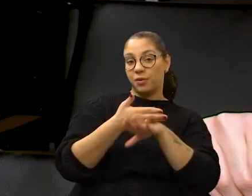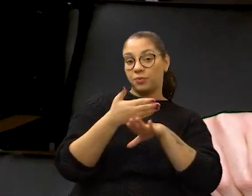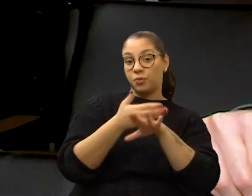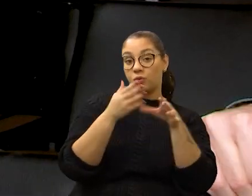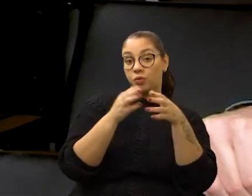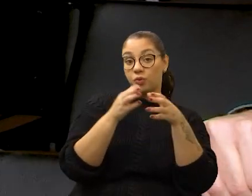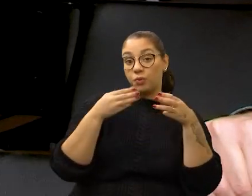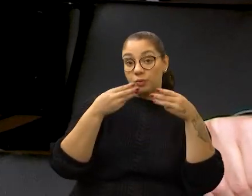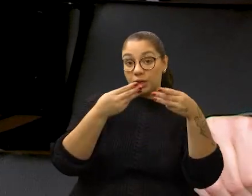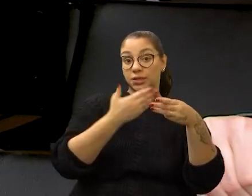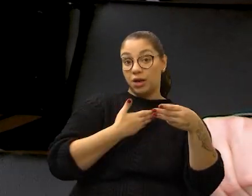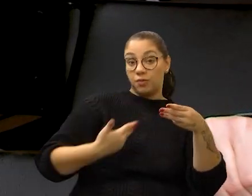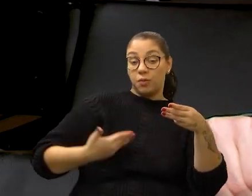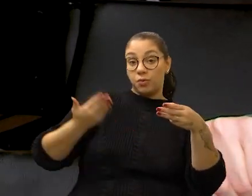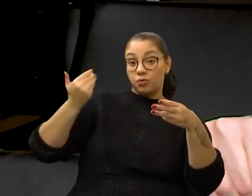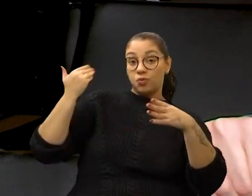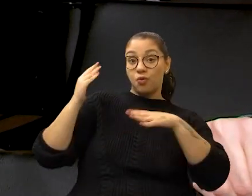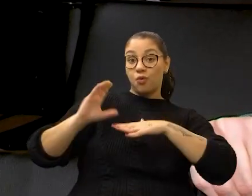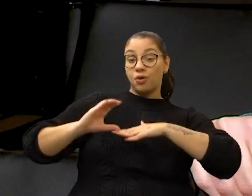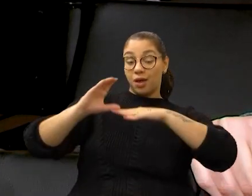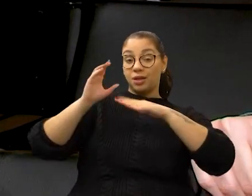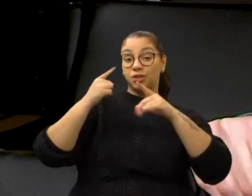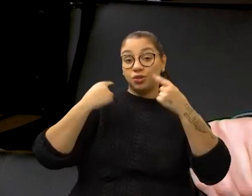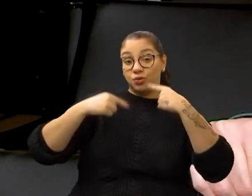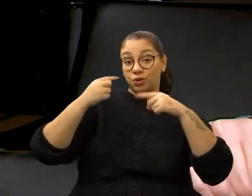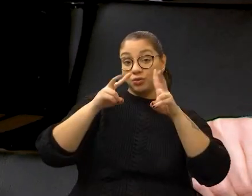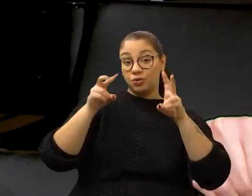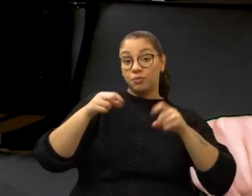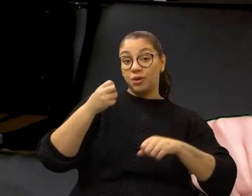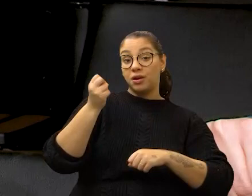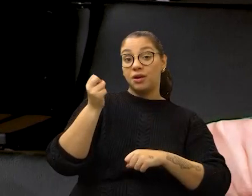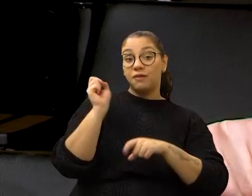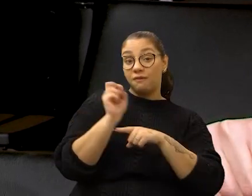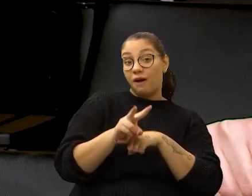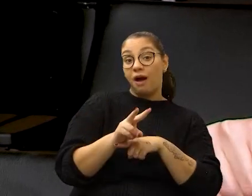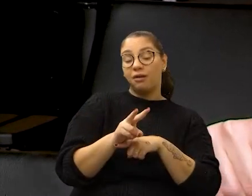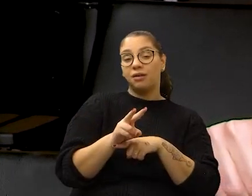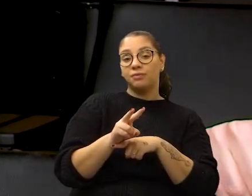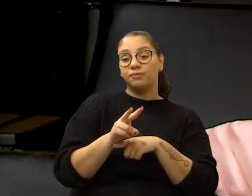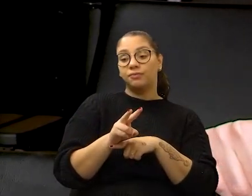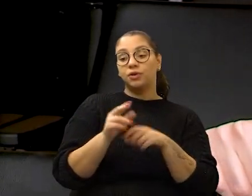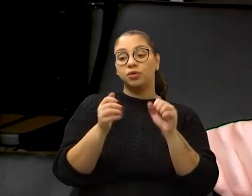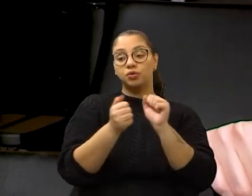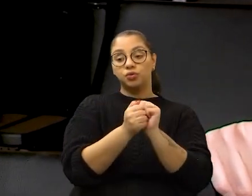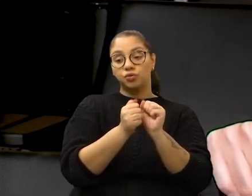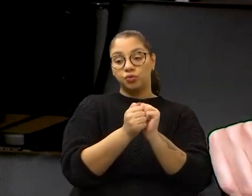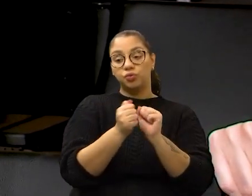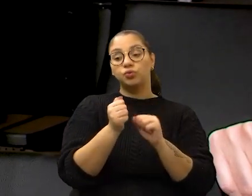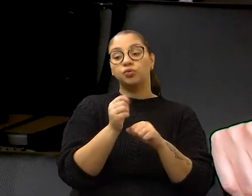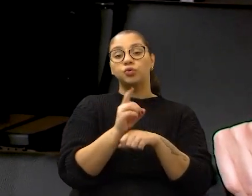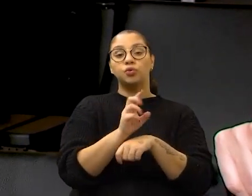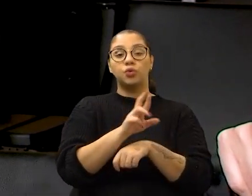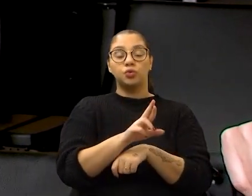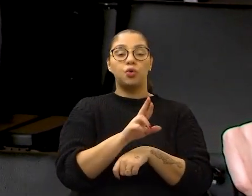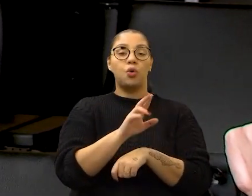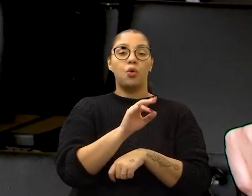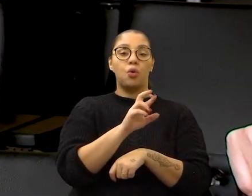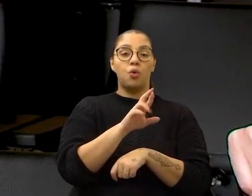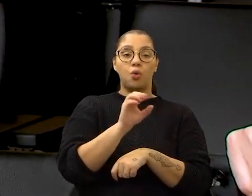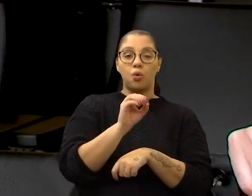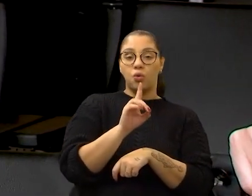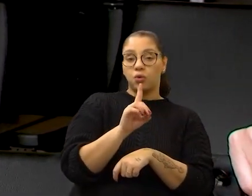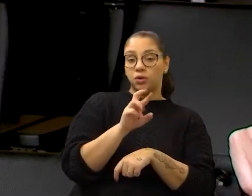Público desde a época do Conselho, sobre discussão de vaga em creches. Então, junto com o doutor Rodrigo, promotor, os